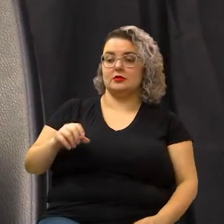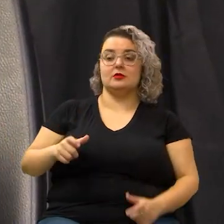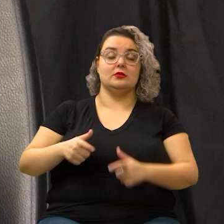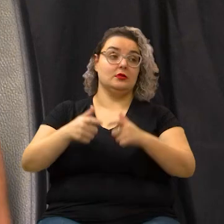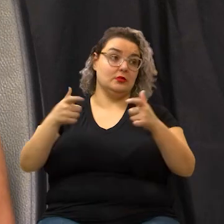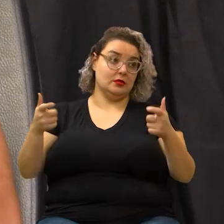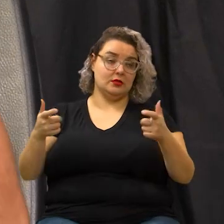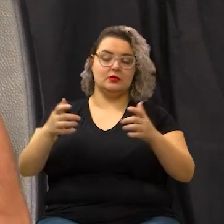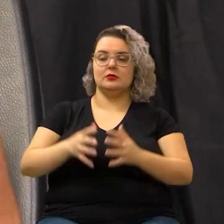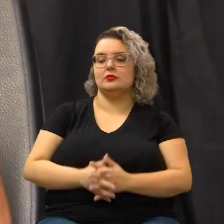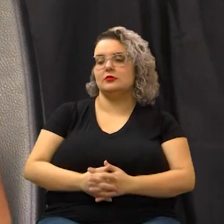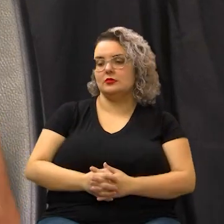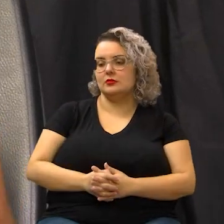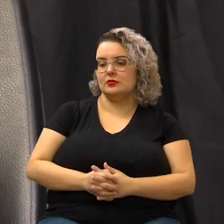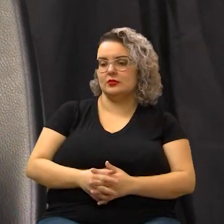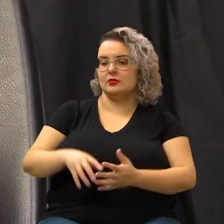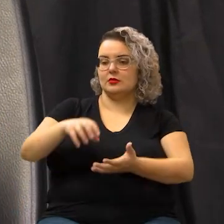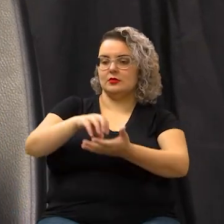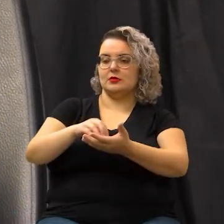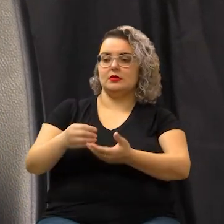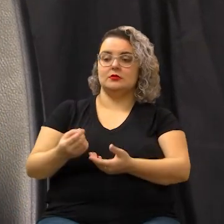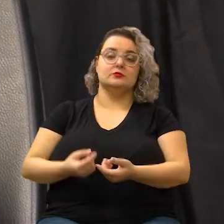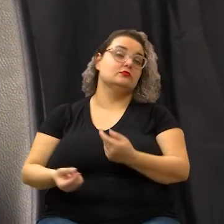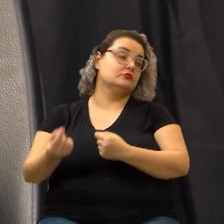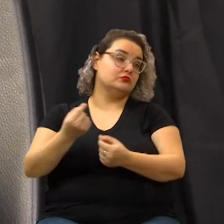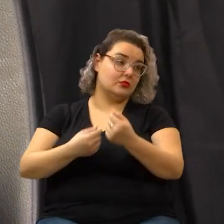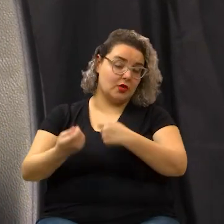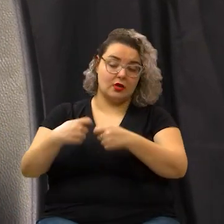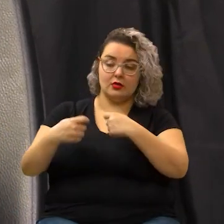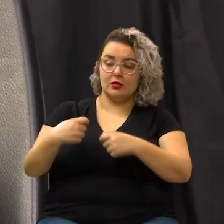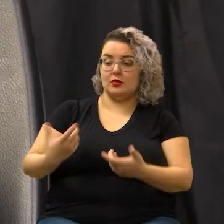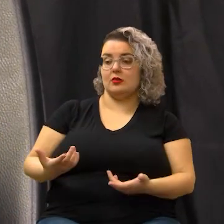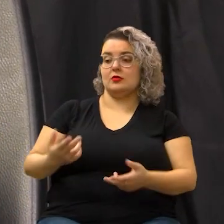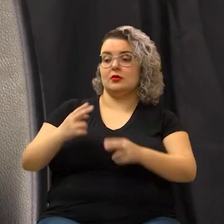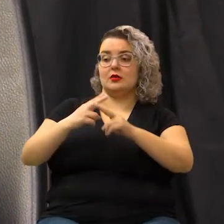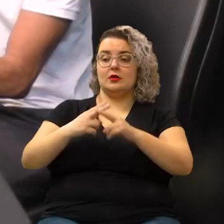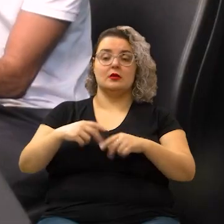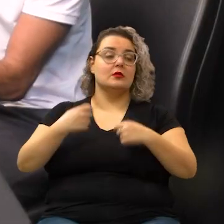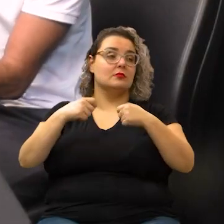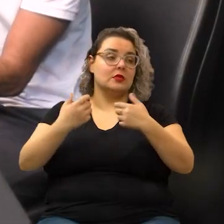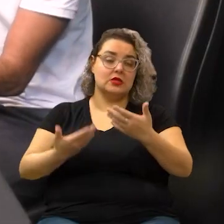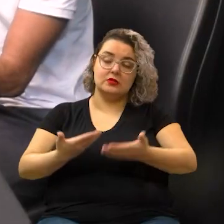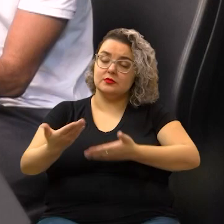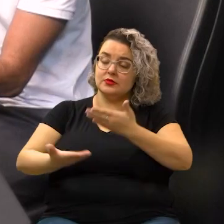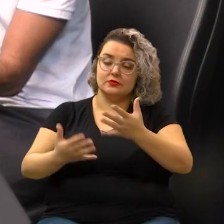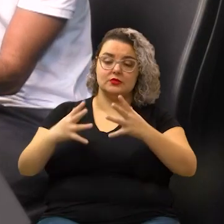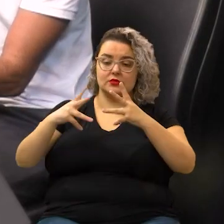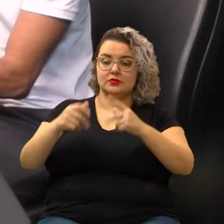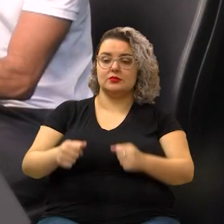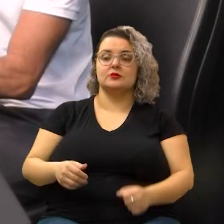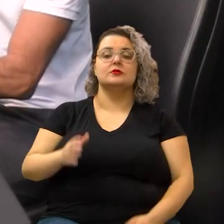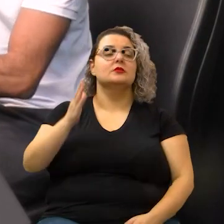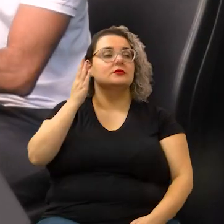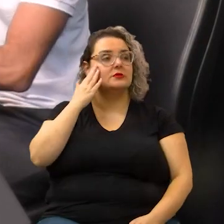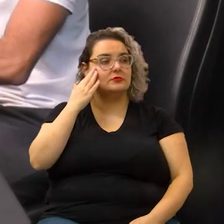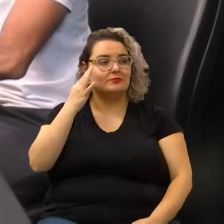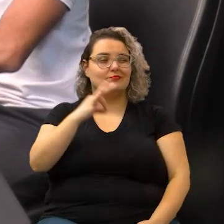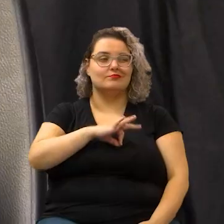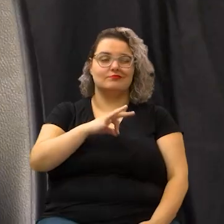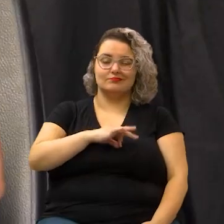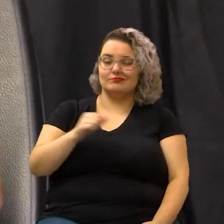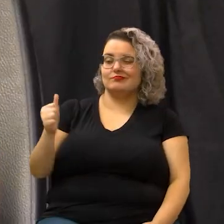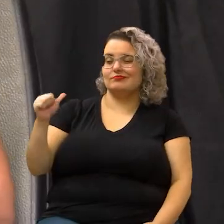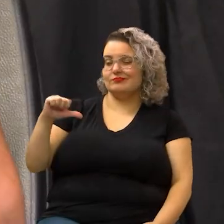Glicério, que é muito grande, né? Uma central de negócios da Caixa. E precisava do nosso serviço de serviços gerais ali. Então o salário